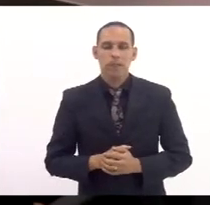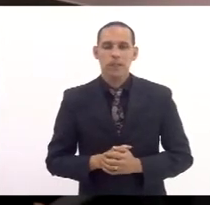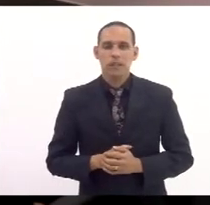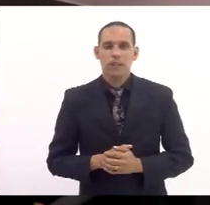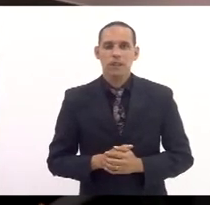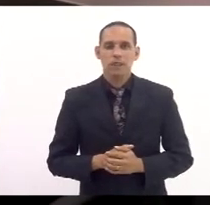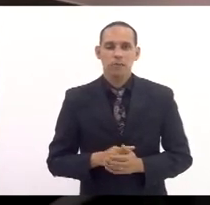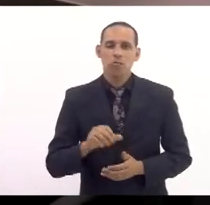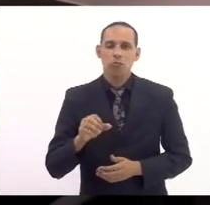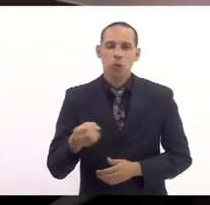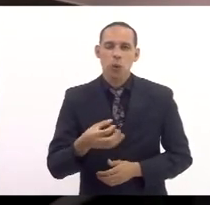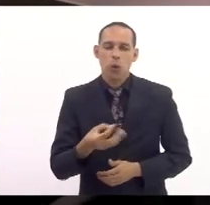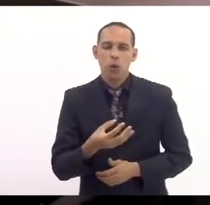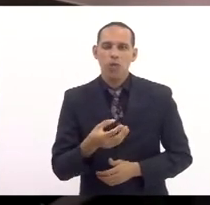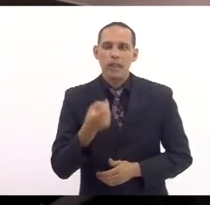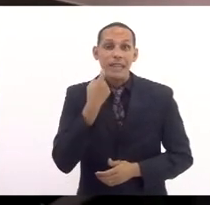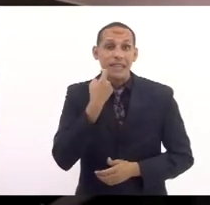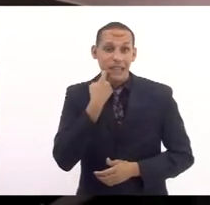para atualizar.